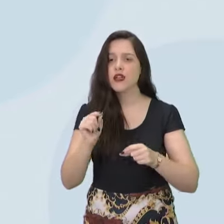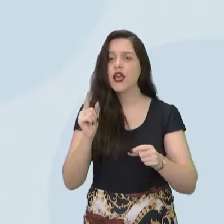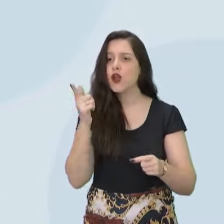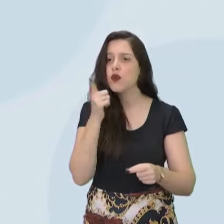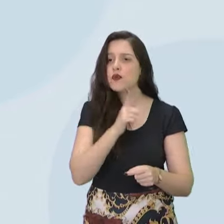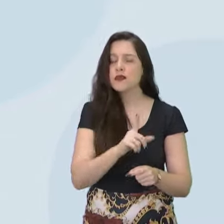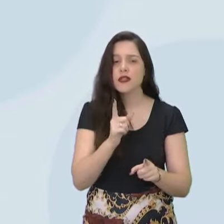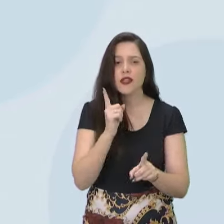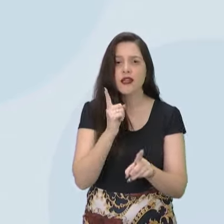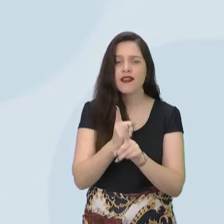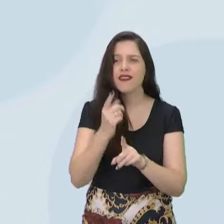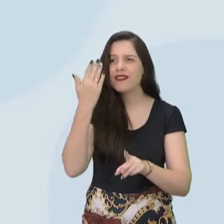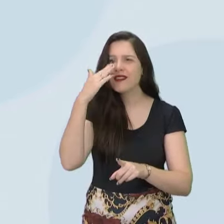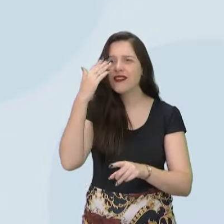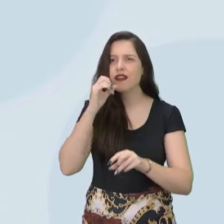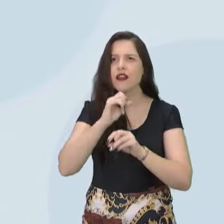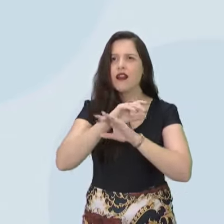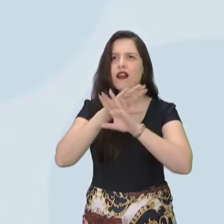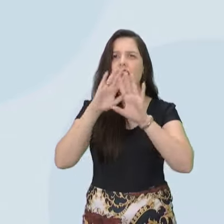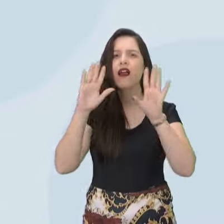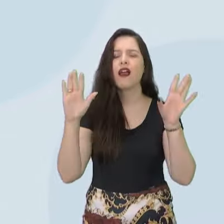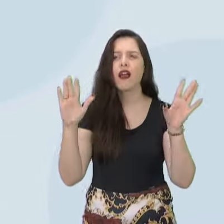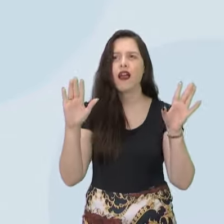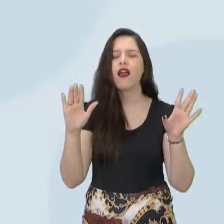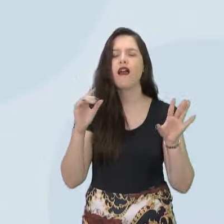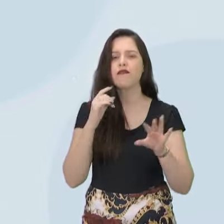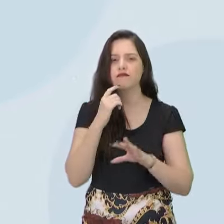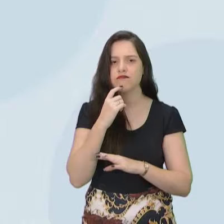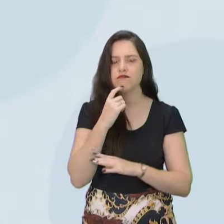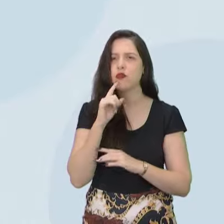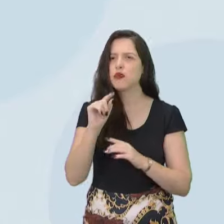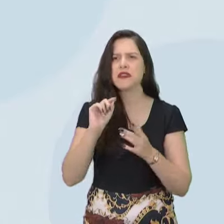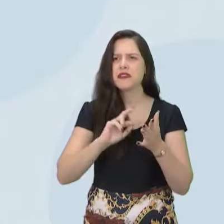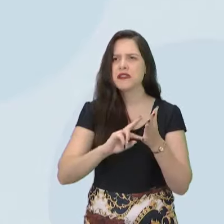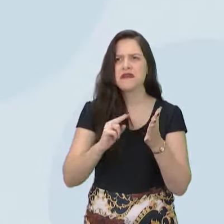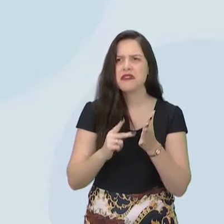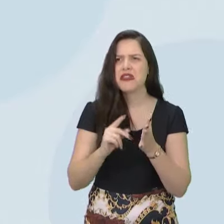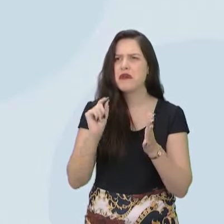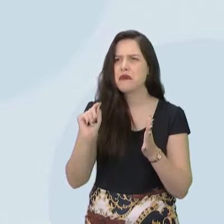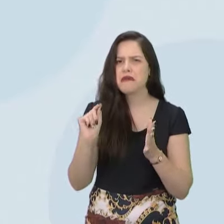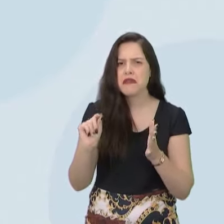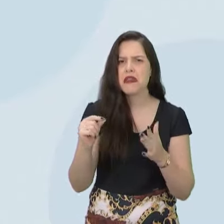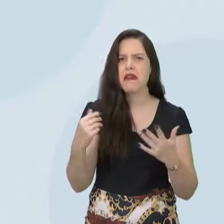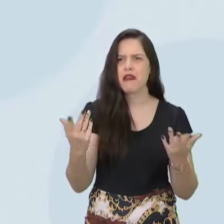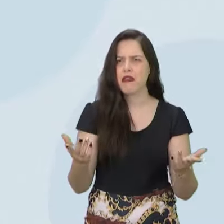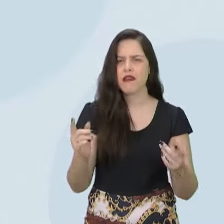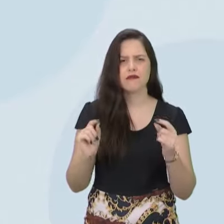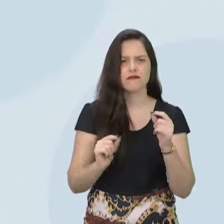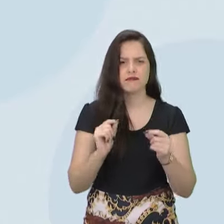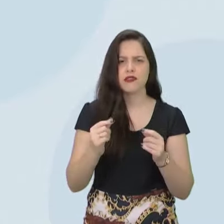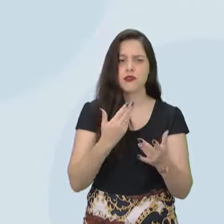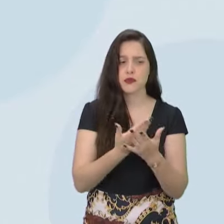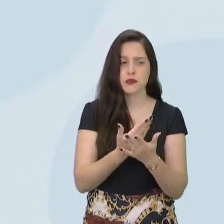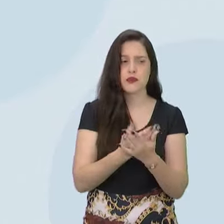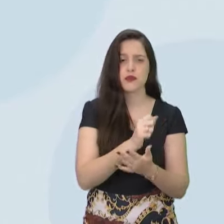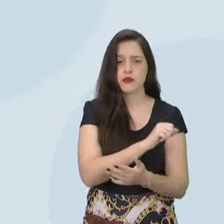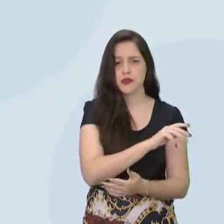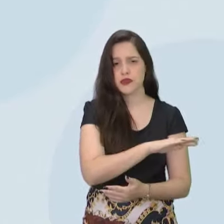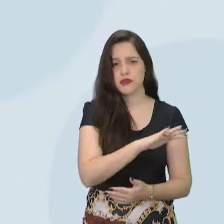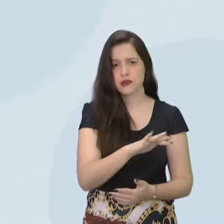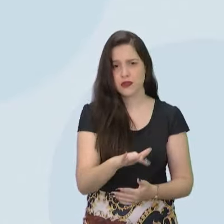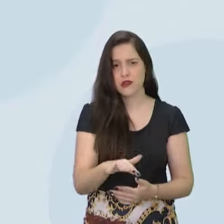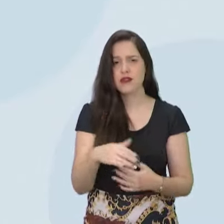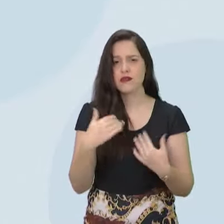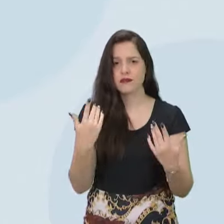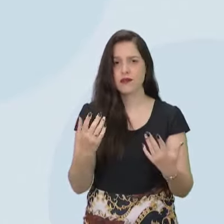conseguir também entender, né, só de olho, de cara, o que significa esse código das habilidades dos eixos estruturantes. Então, o